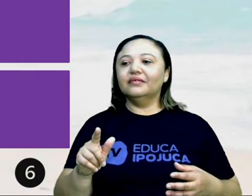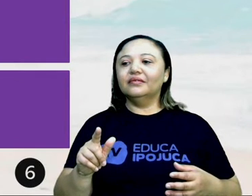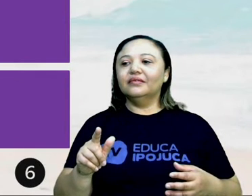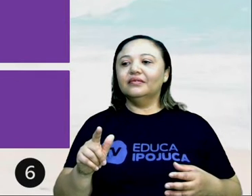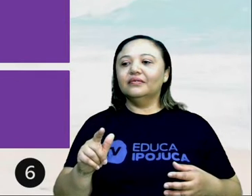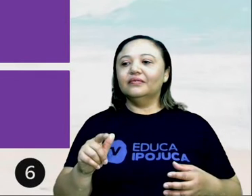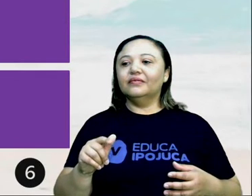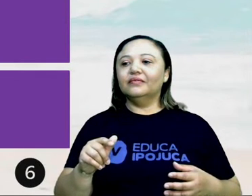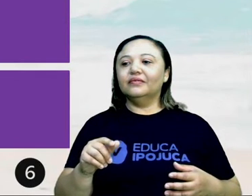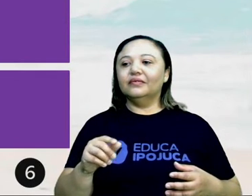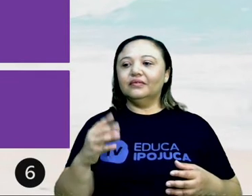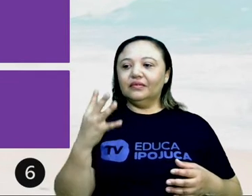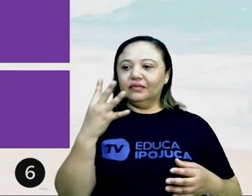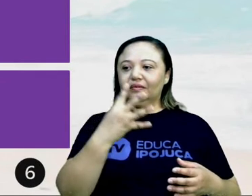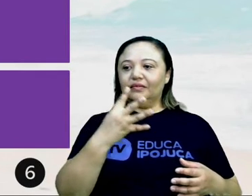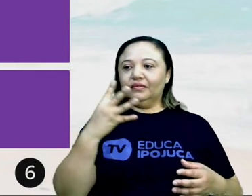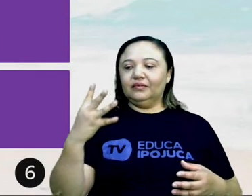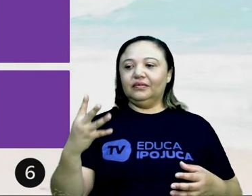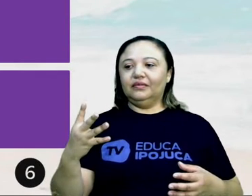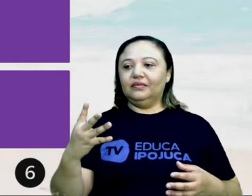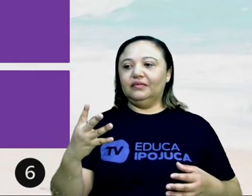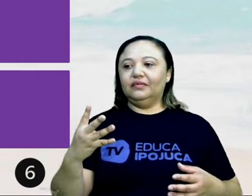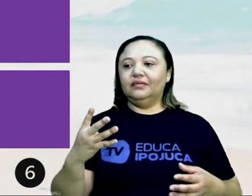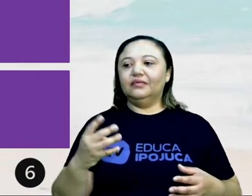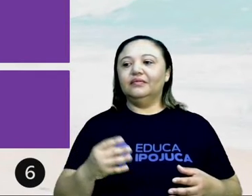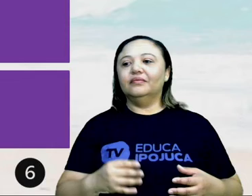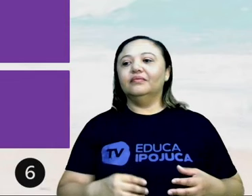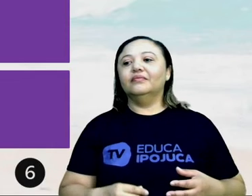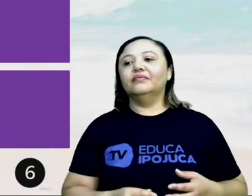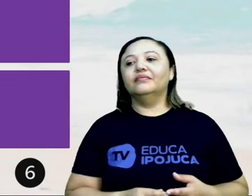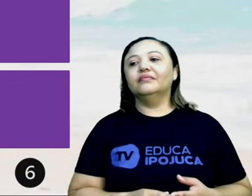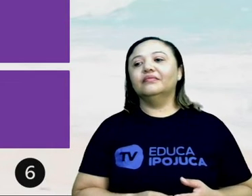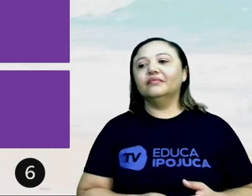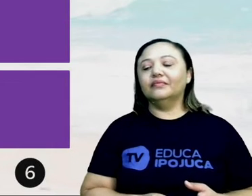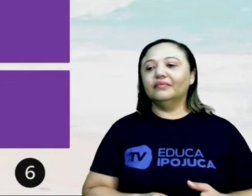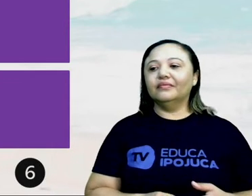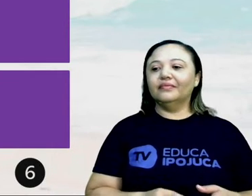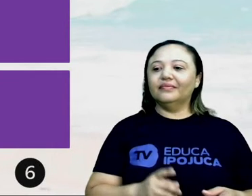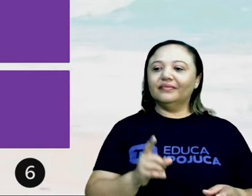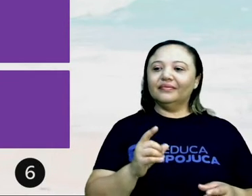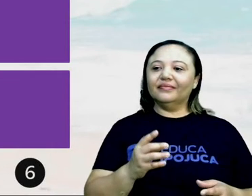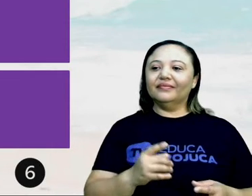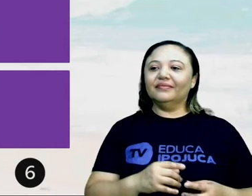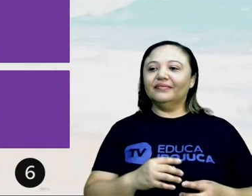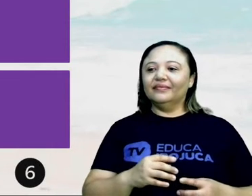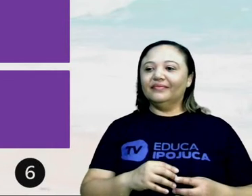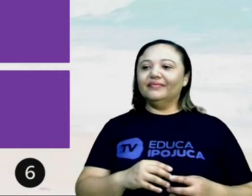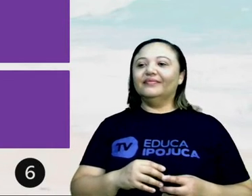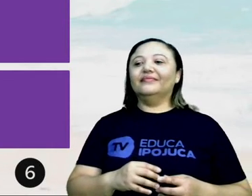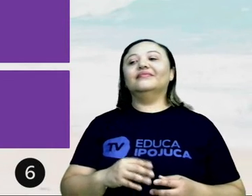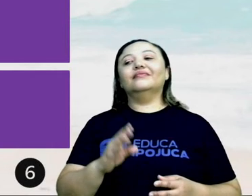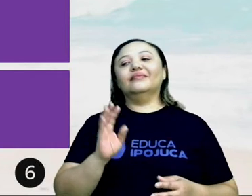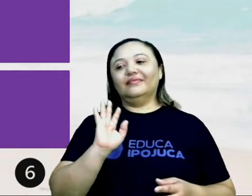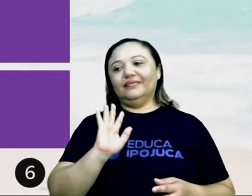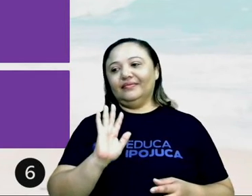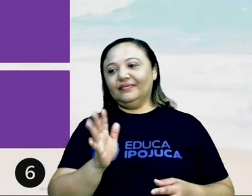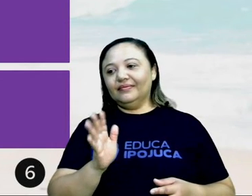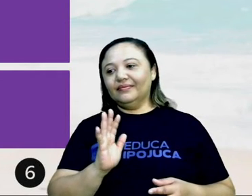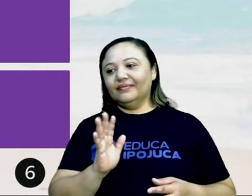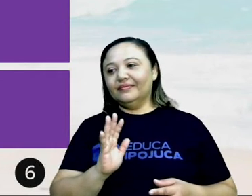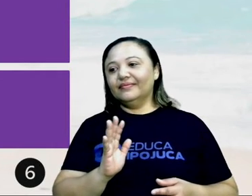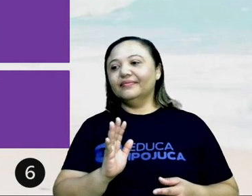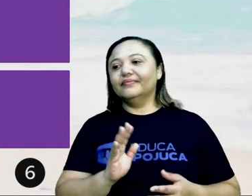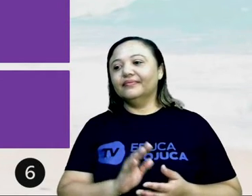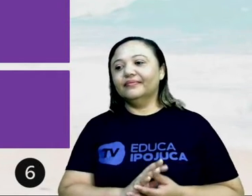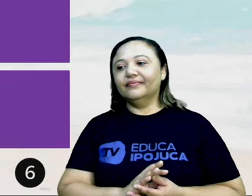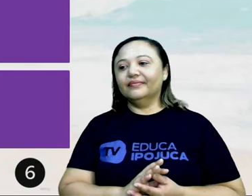4, 4. Muito bem, olha aí. Segundo maracujá encontrado. E a gente já encontrou 4 pares de frutas nessa história. Vocês